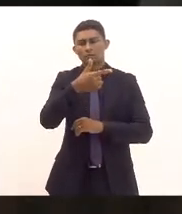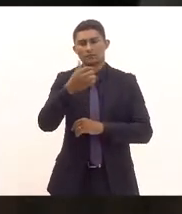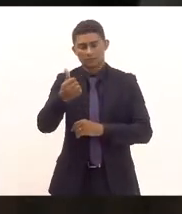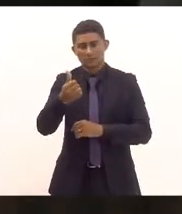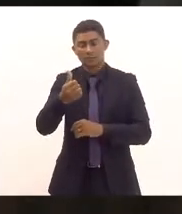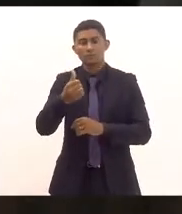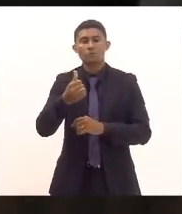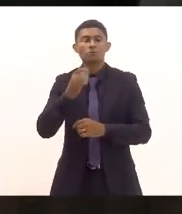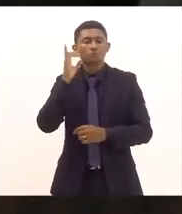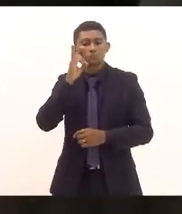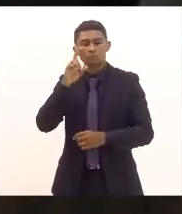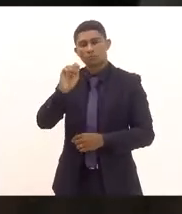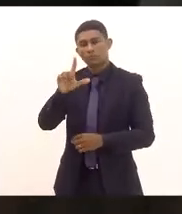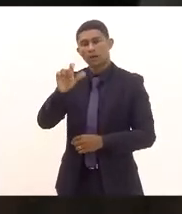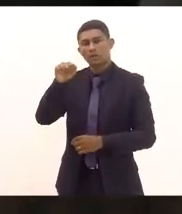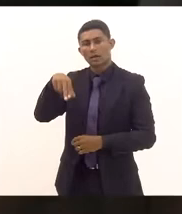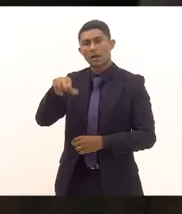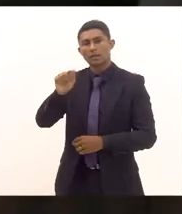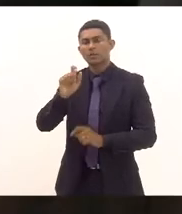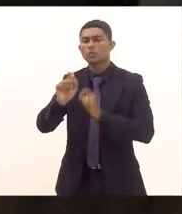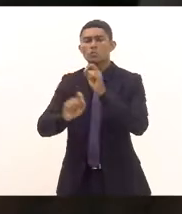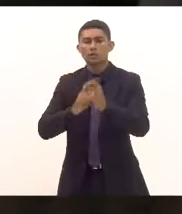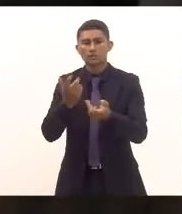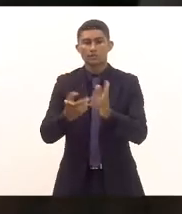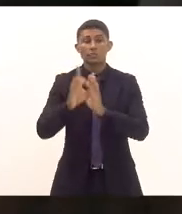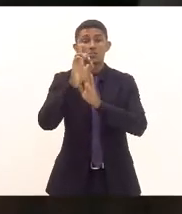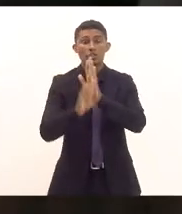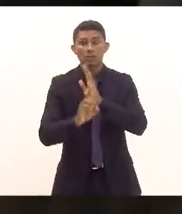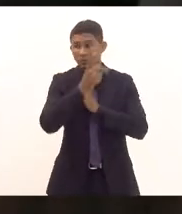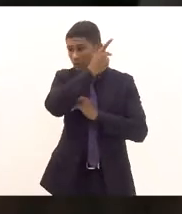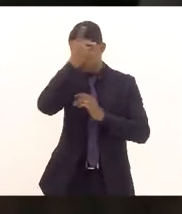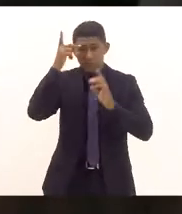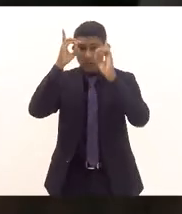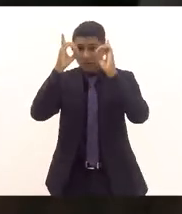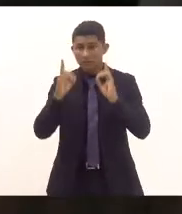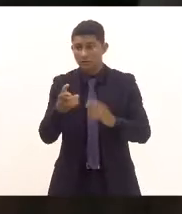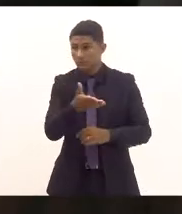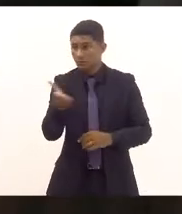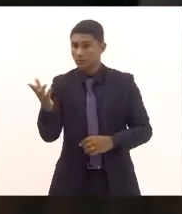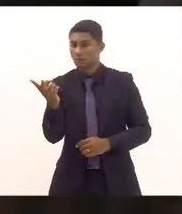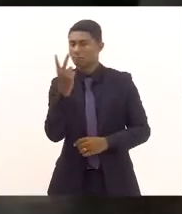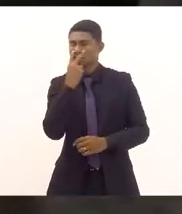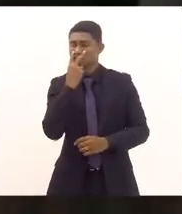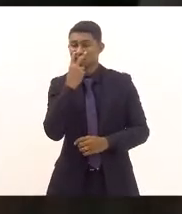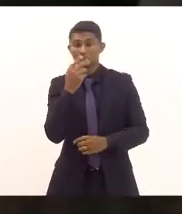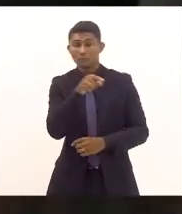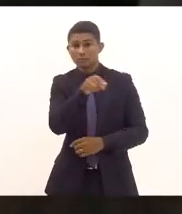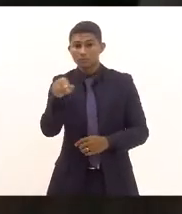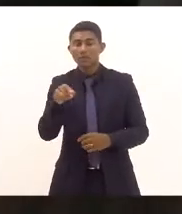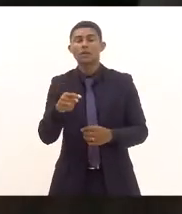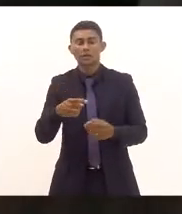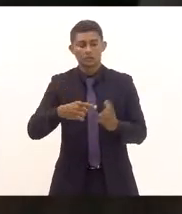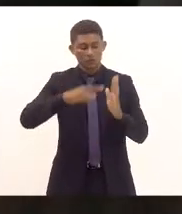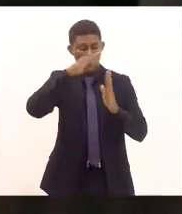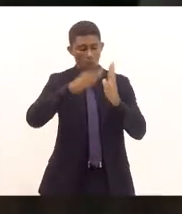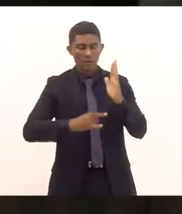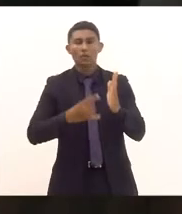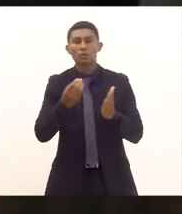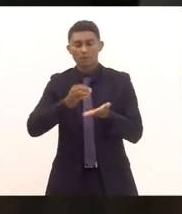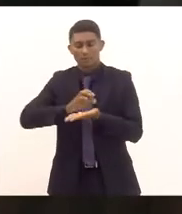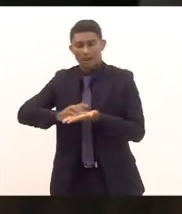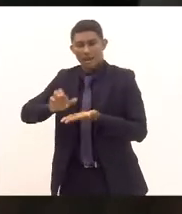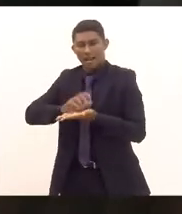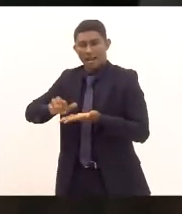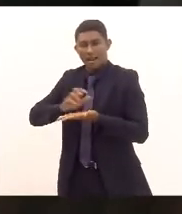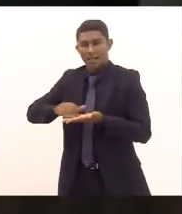autoriza instalando a passo que assegura o direito das pessoas com deficiência visual obter de documentos emitidos em Braile parecer da